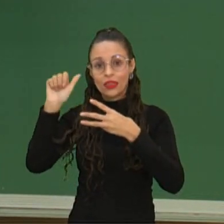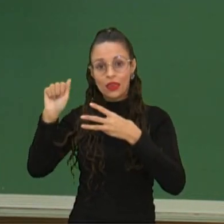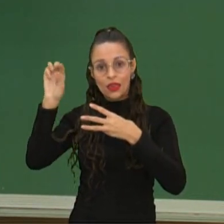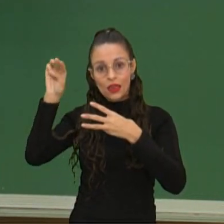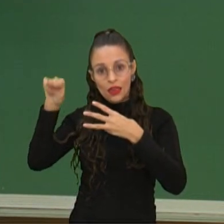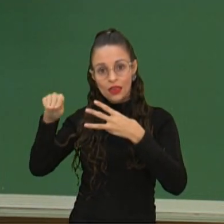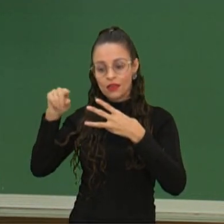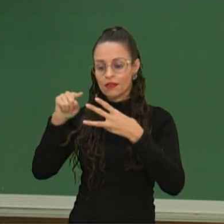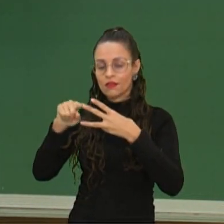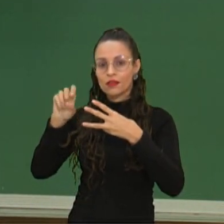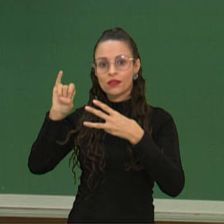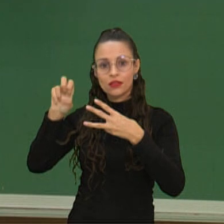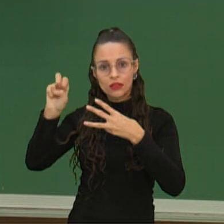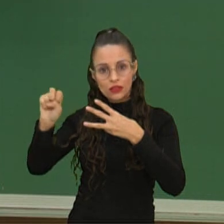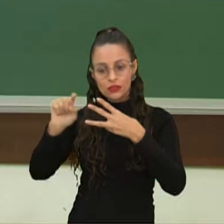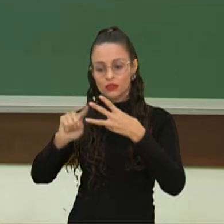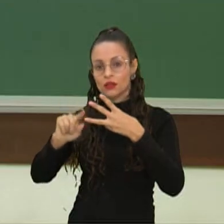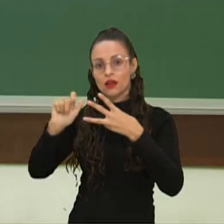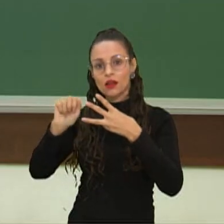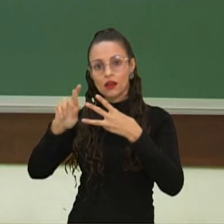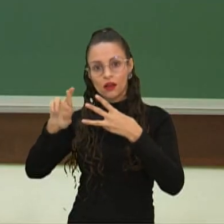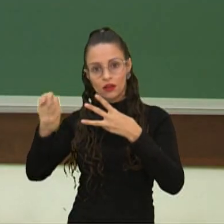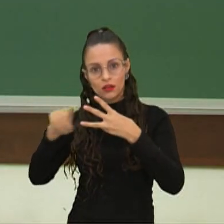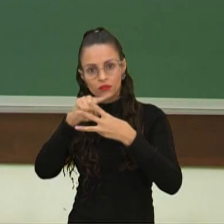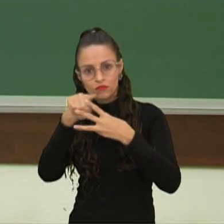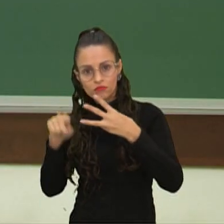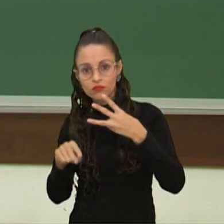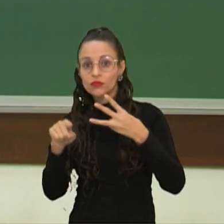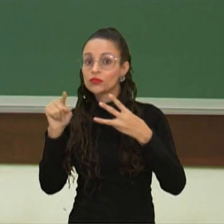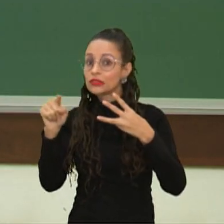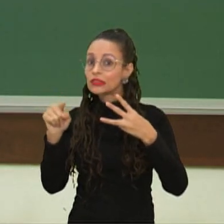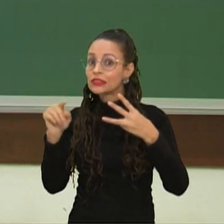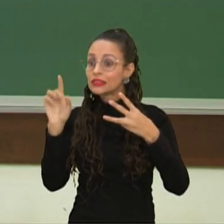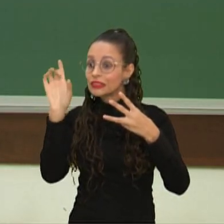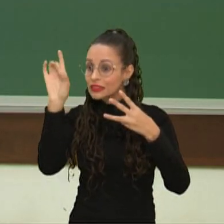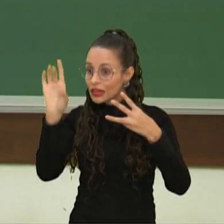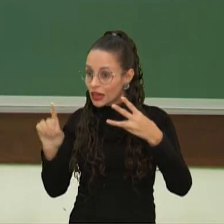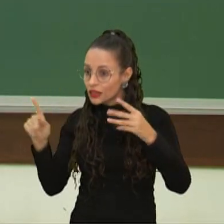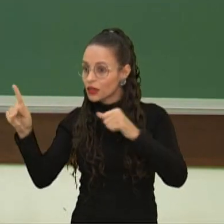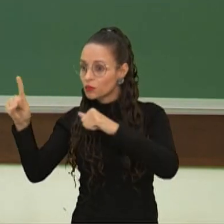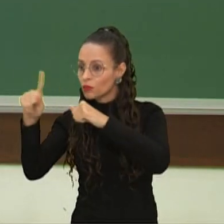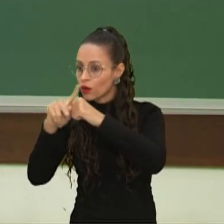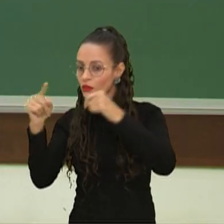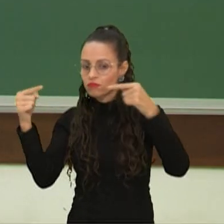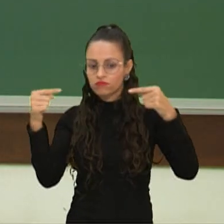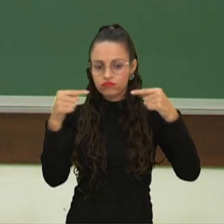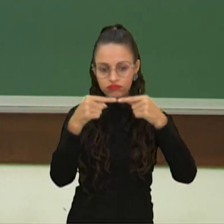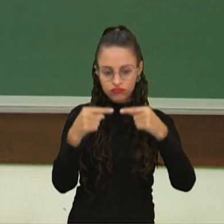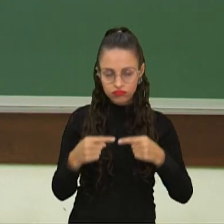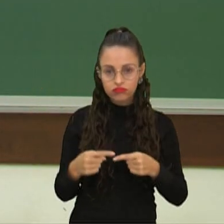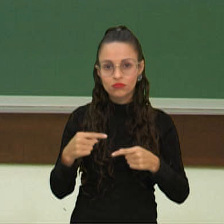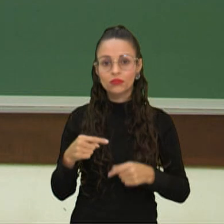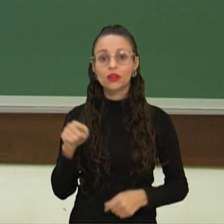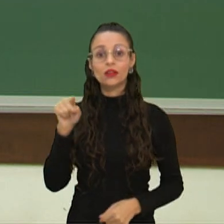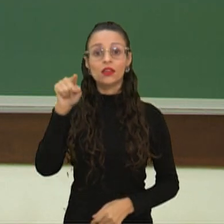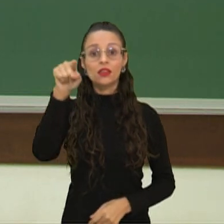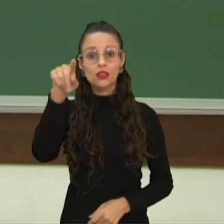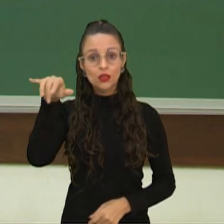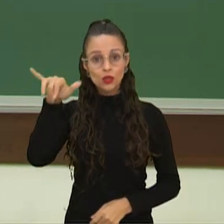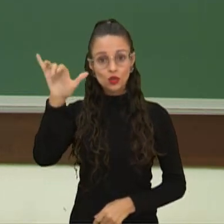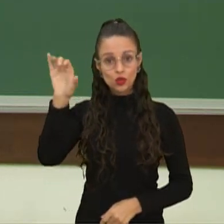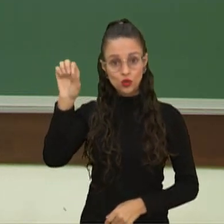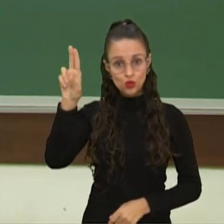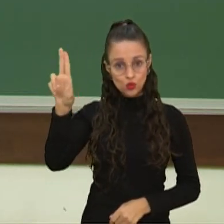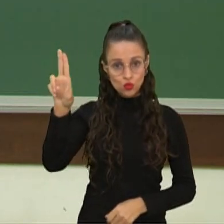você precisa seguir justamente, cada pronome tem o seu verbo to be. Então, se eu pergunto sobre você, you, é